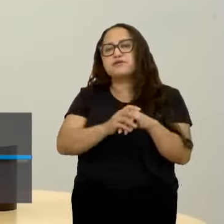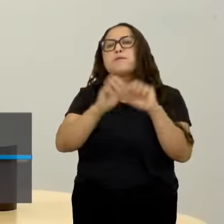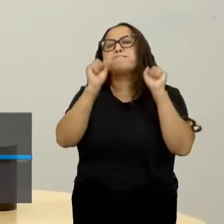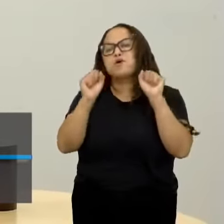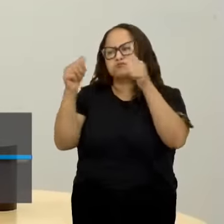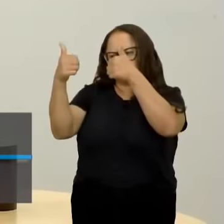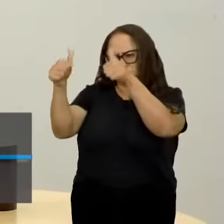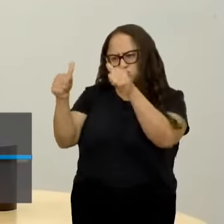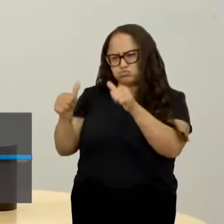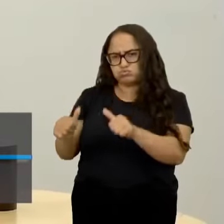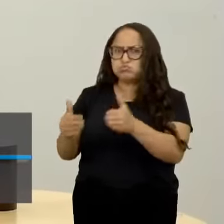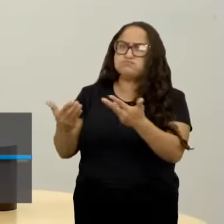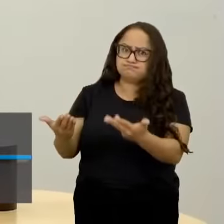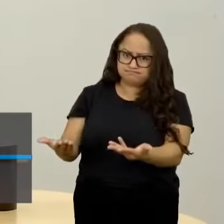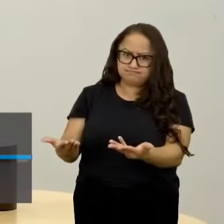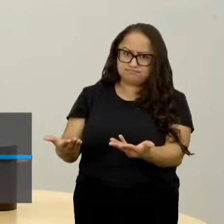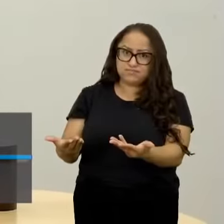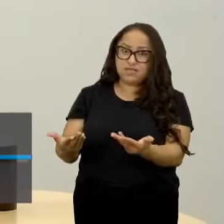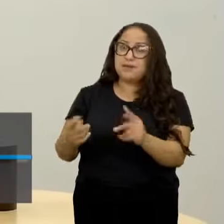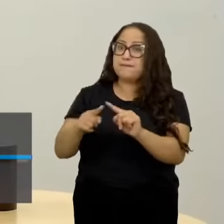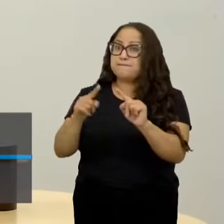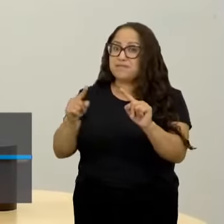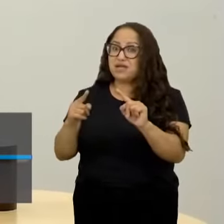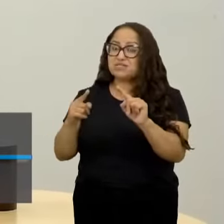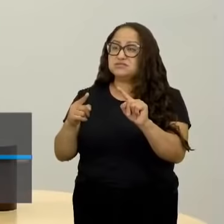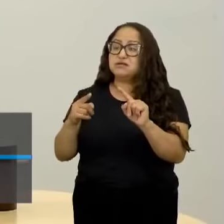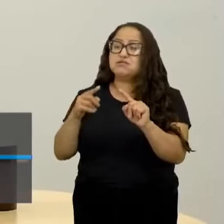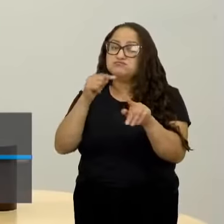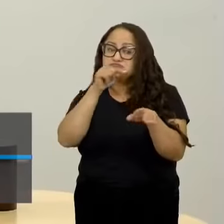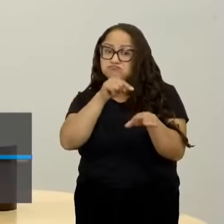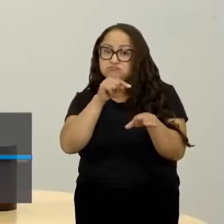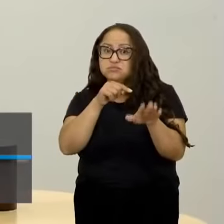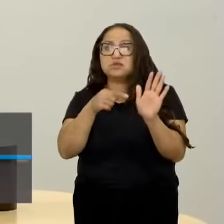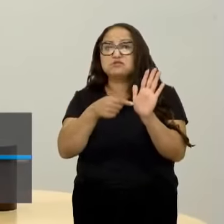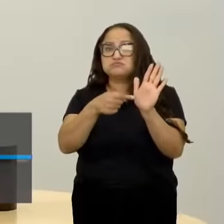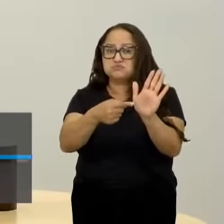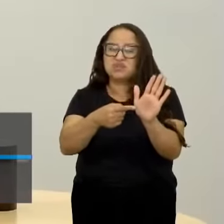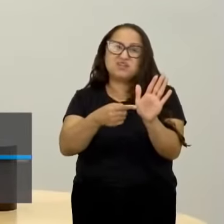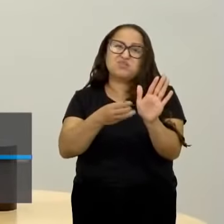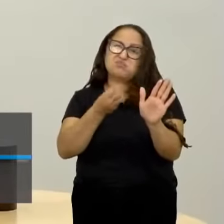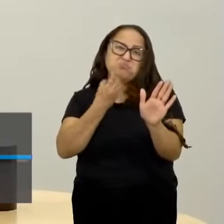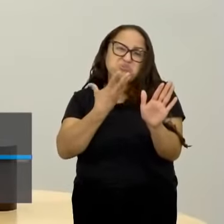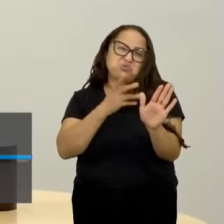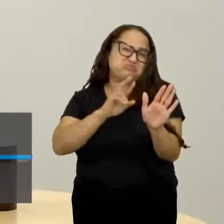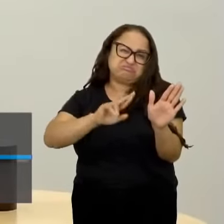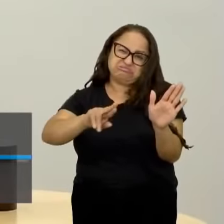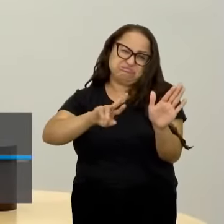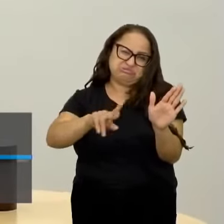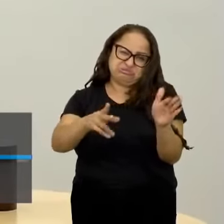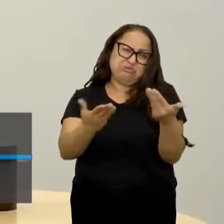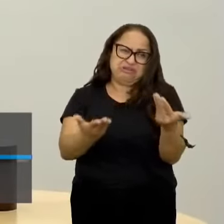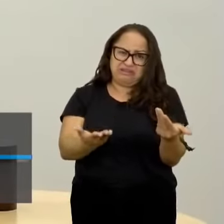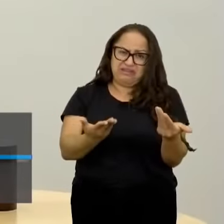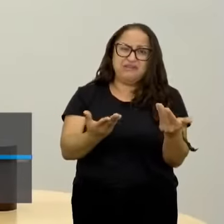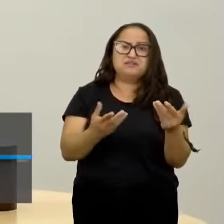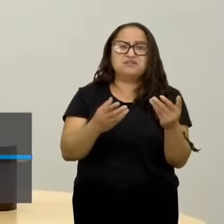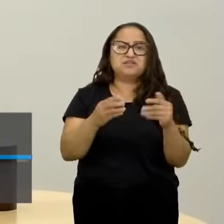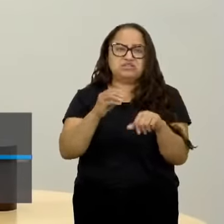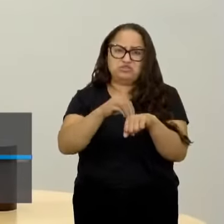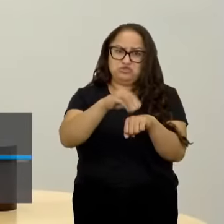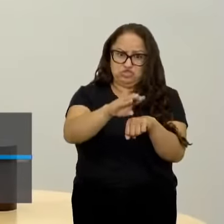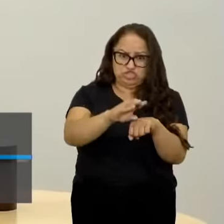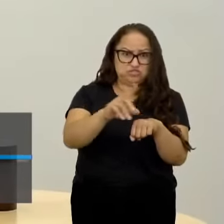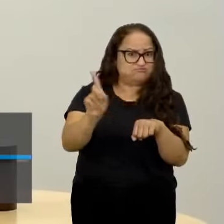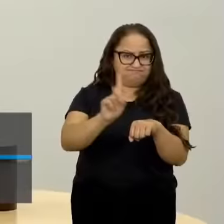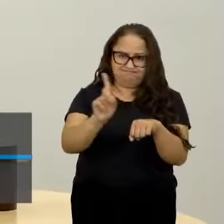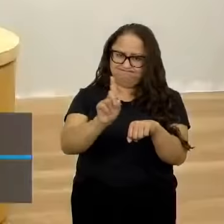fazer uma análise crítica não é indicando dizendo que a obra não é muito boa na sua opinião e que assim sendo indicaria